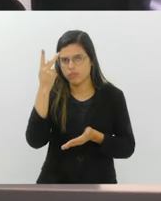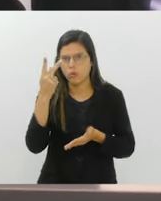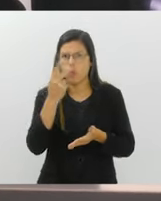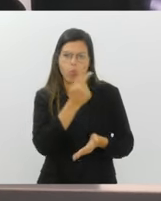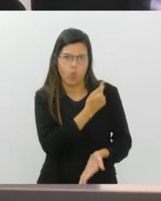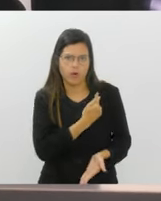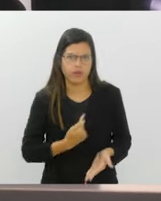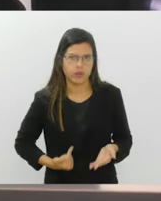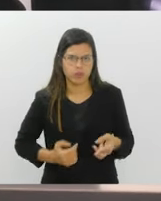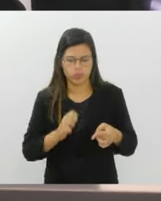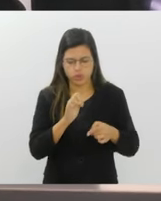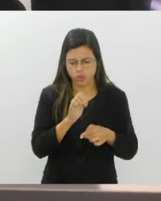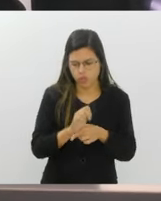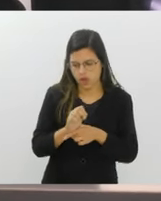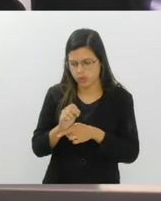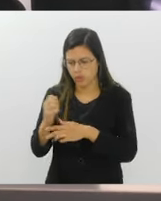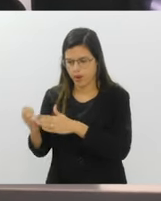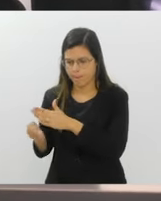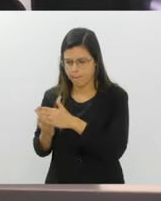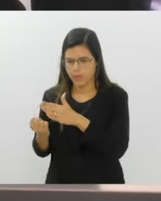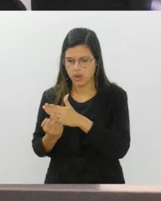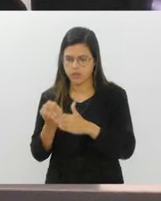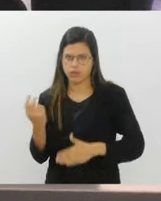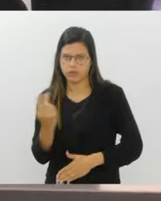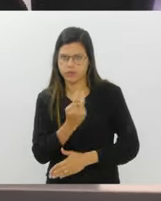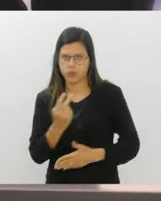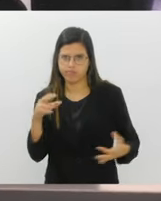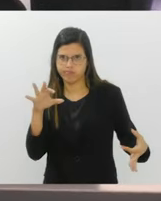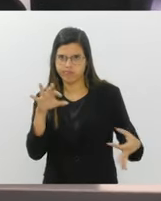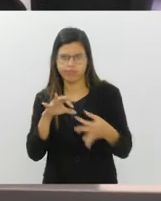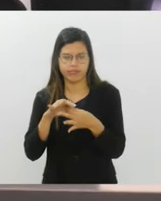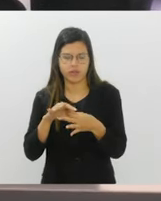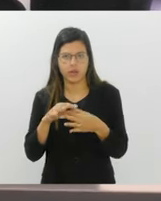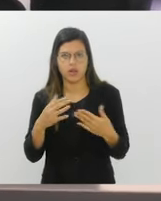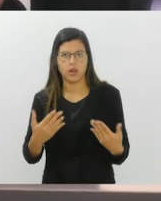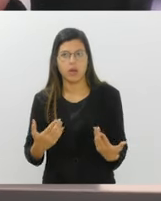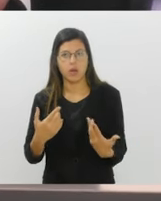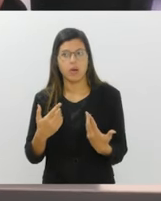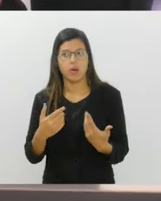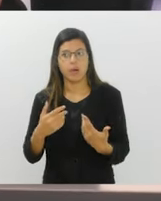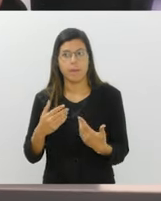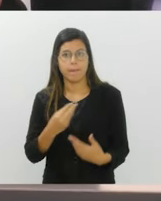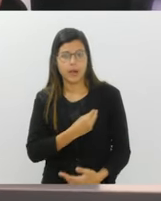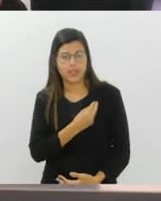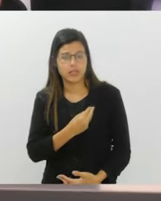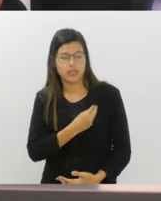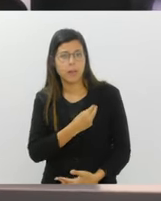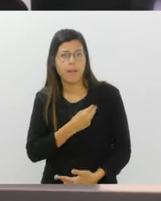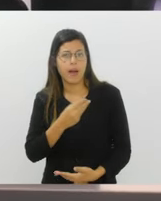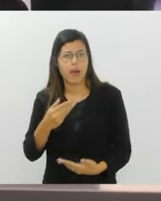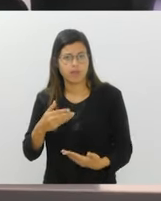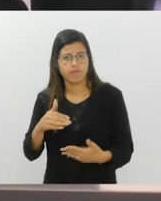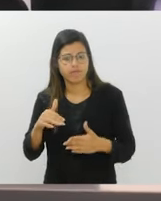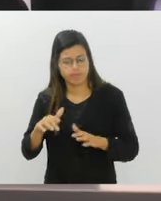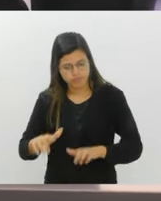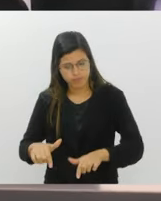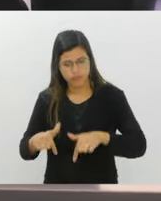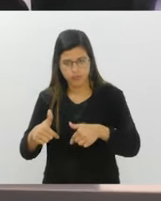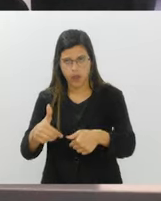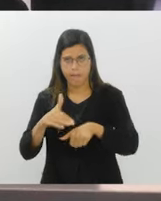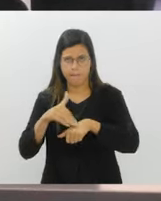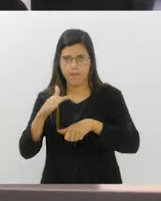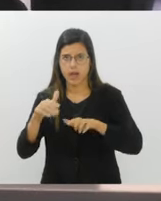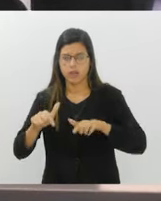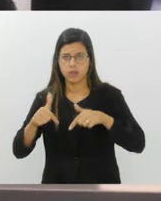claro, visando sempre o bem-estar da população, possamos participar de forma mais eficiente e eficaz para que realmente